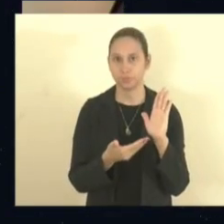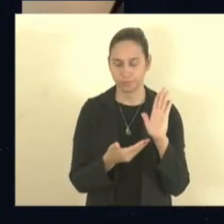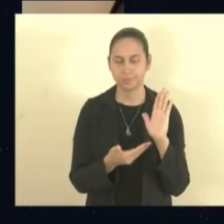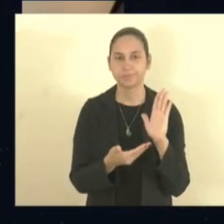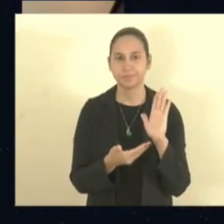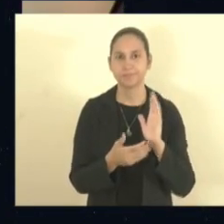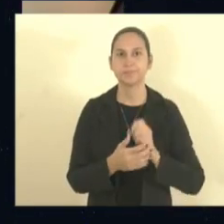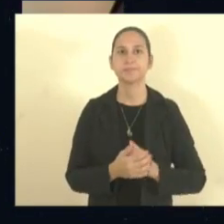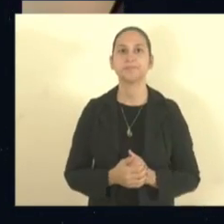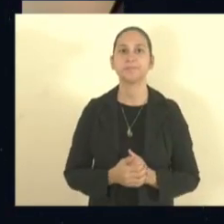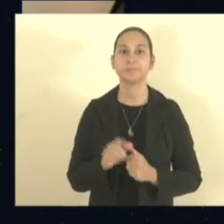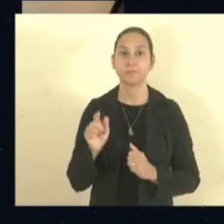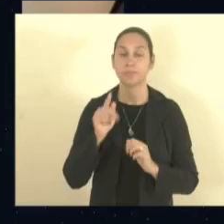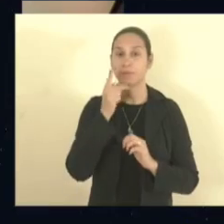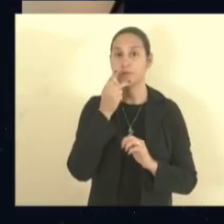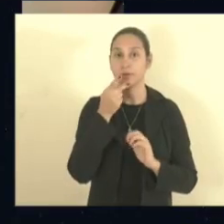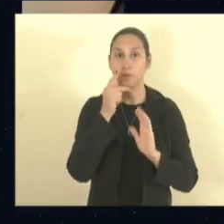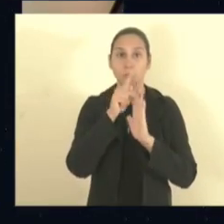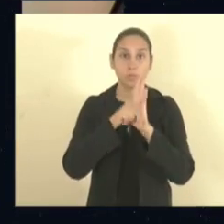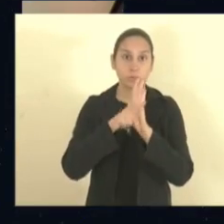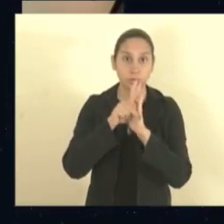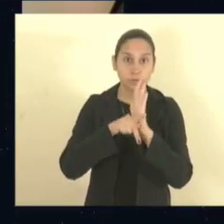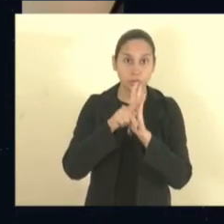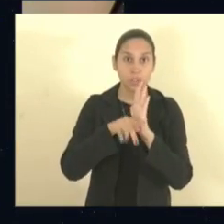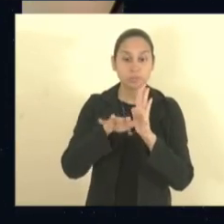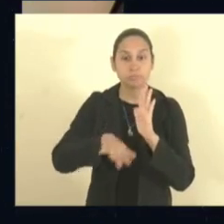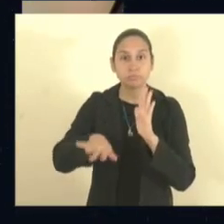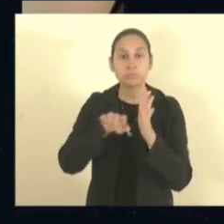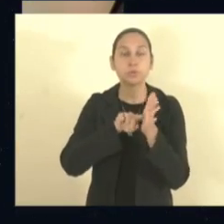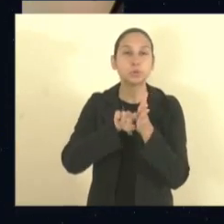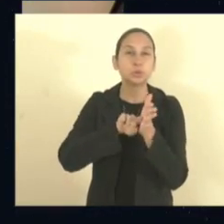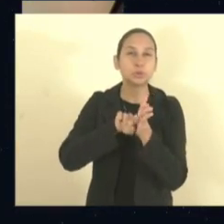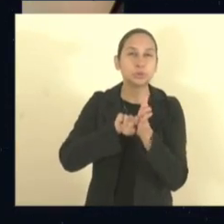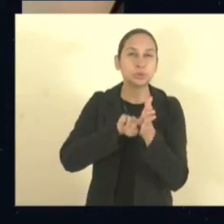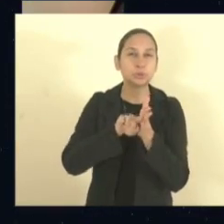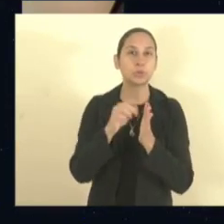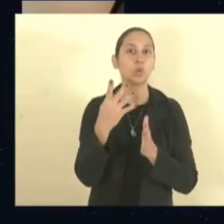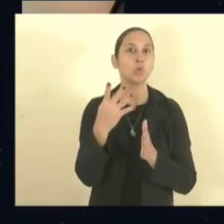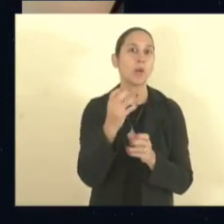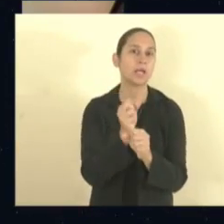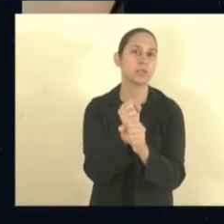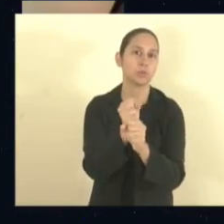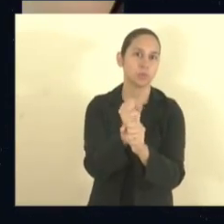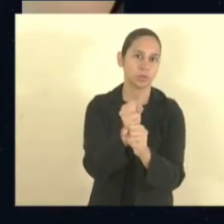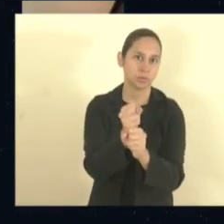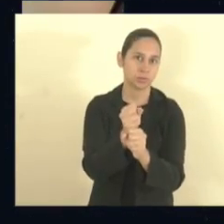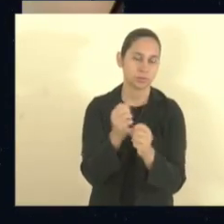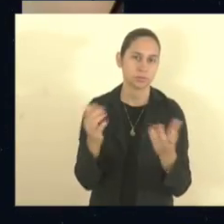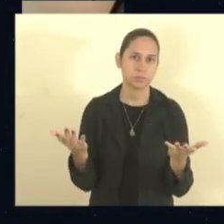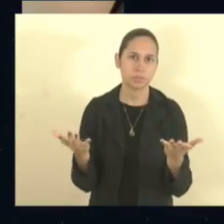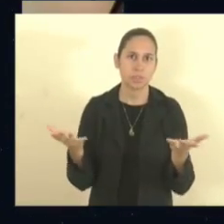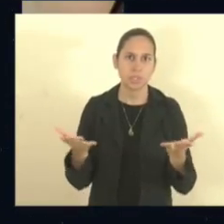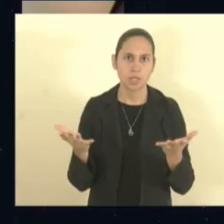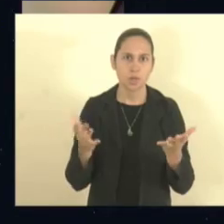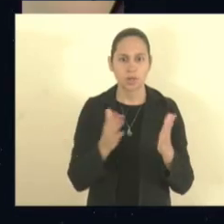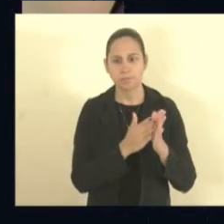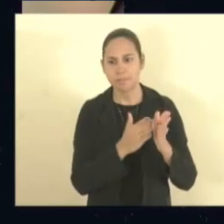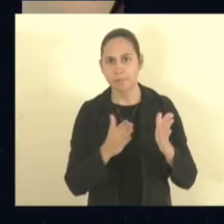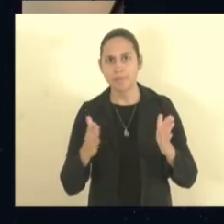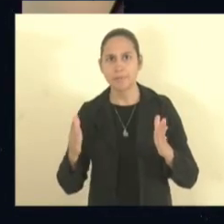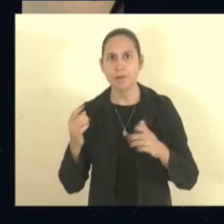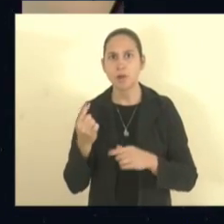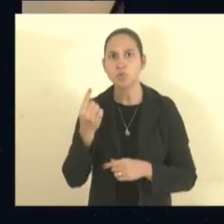que o projeto ficou em estudo no Estado durante 4 anos. 4 anos. Quer dizer, em nenhum momento desses 4 anos,